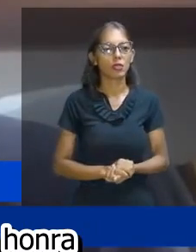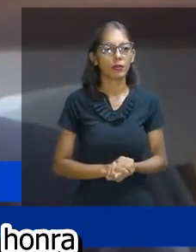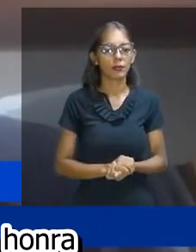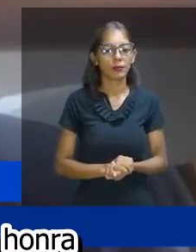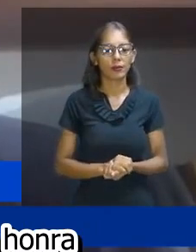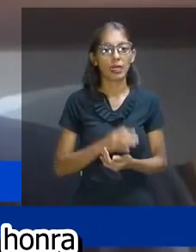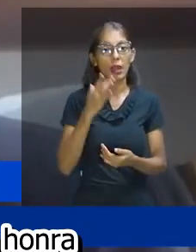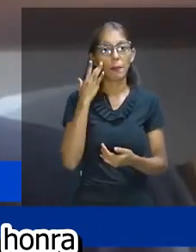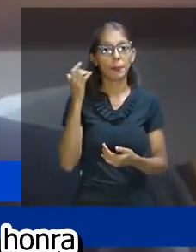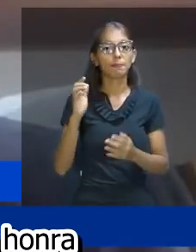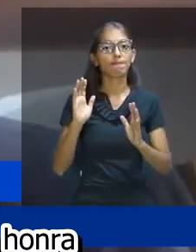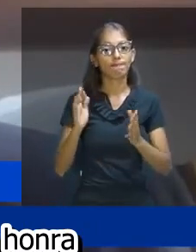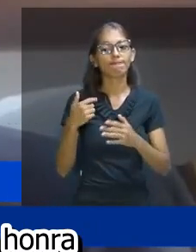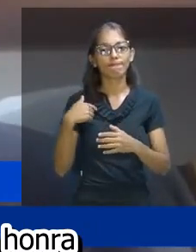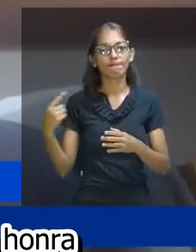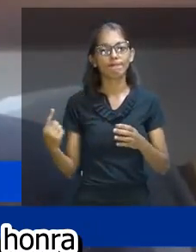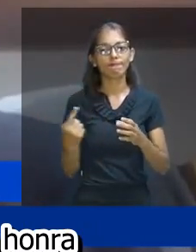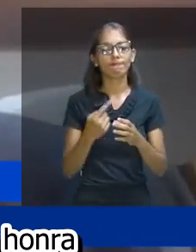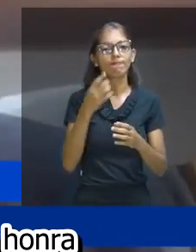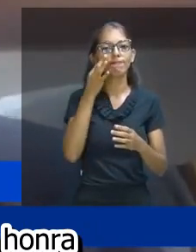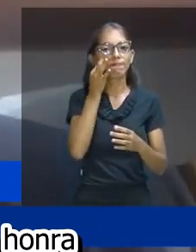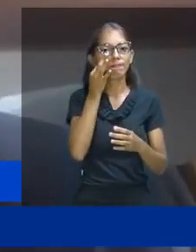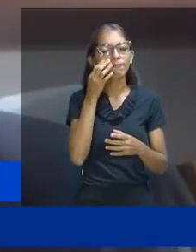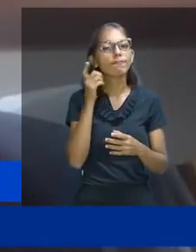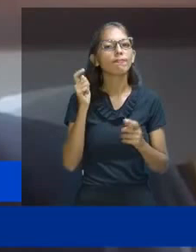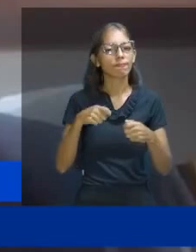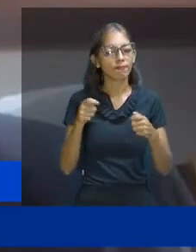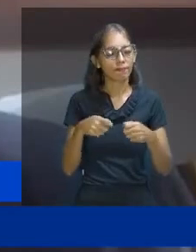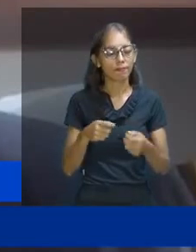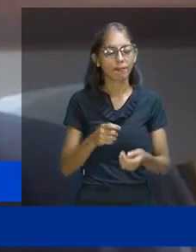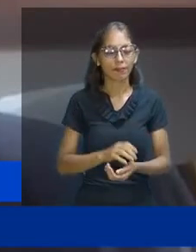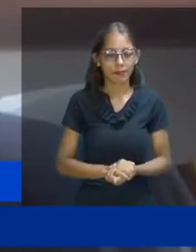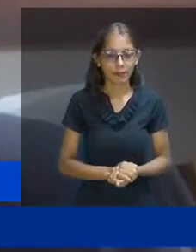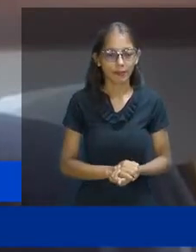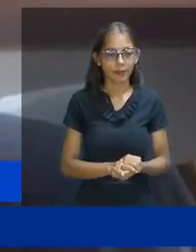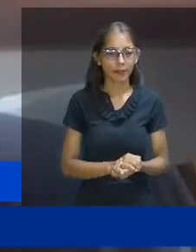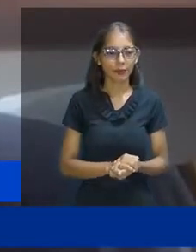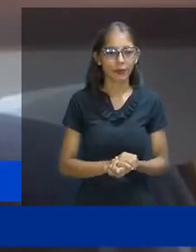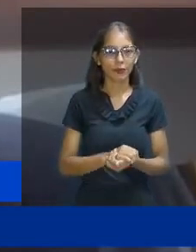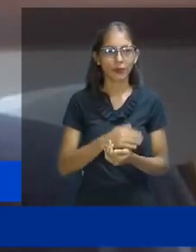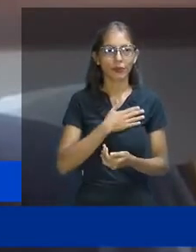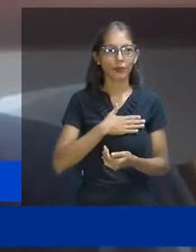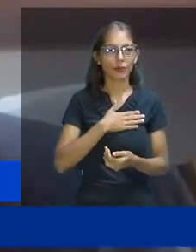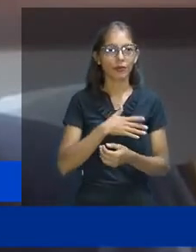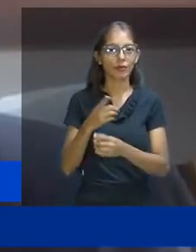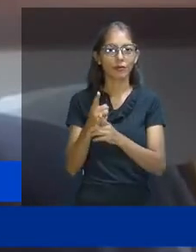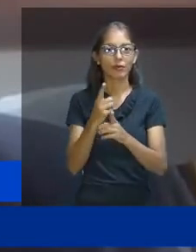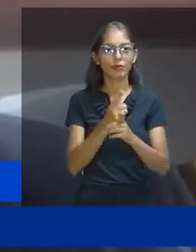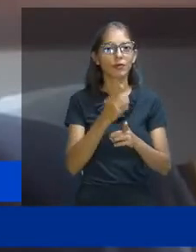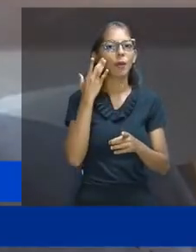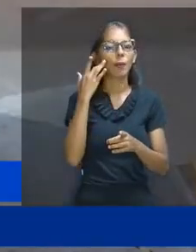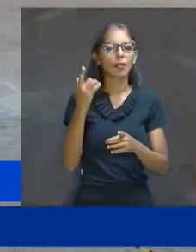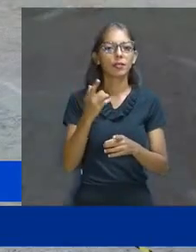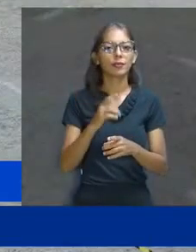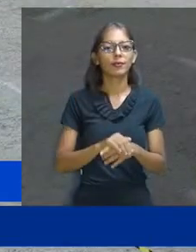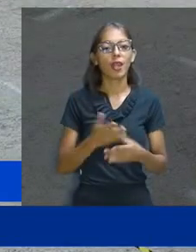amanhã, mas amanhã eu estarei no presencial, para minha honra de poder reencontrar todos, tá bom? Todos e todas. Perfeito, doutor Tá Paulo. bom, Até presidente? amanhã. Até